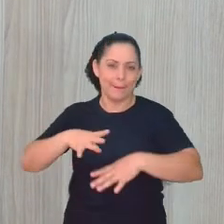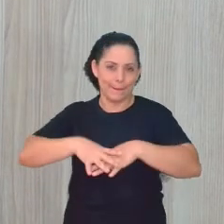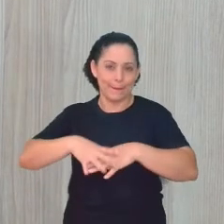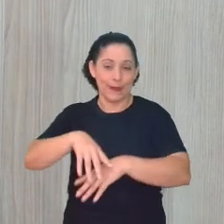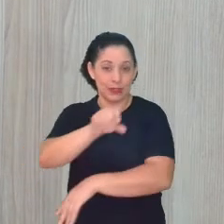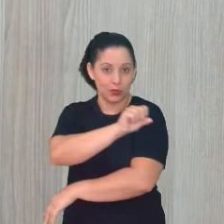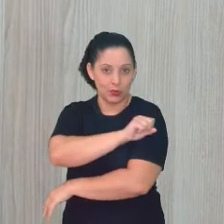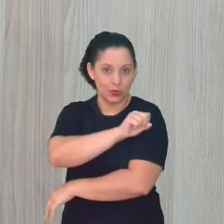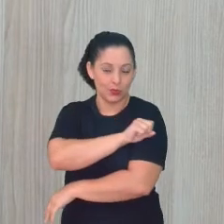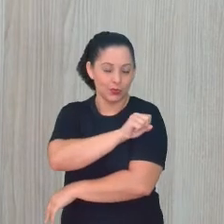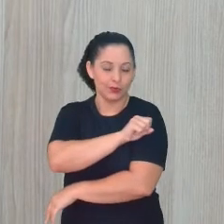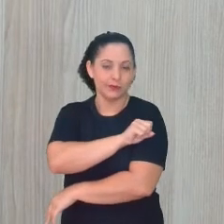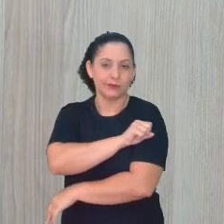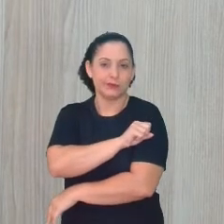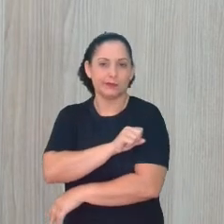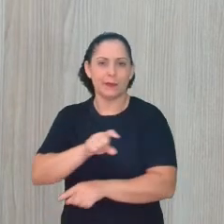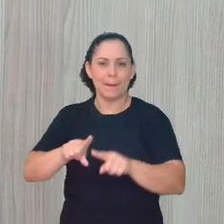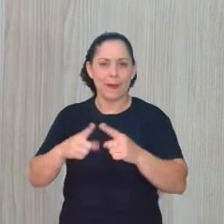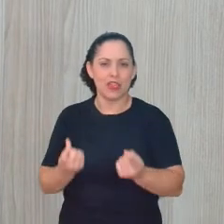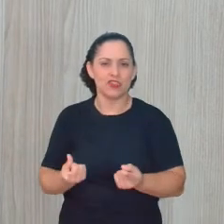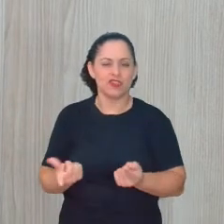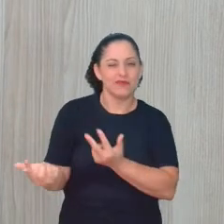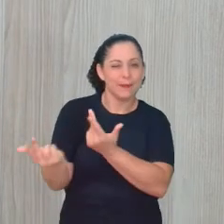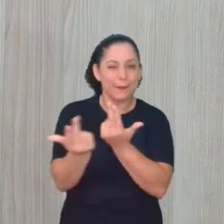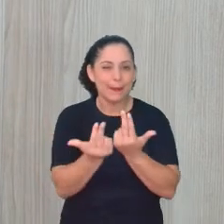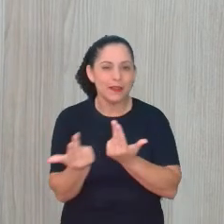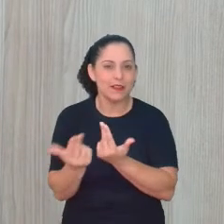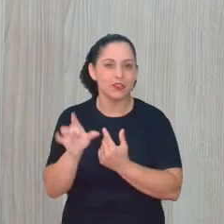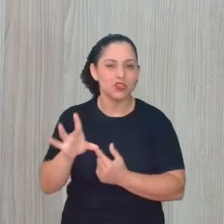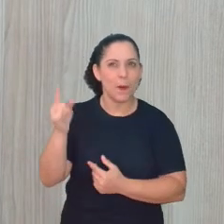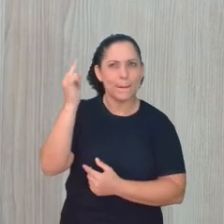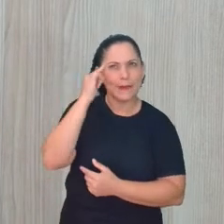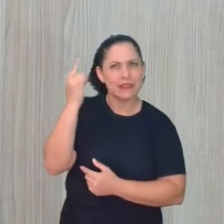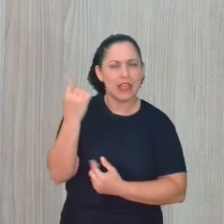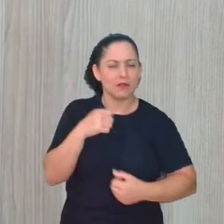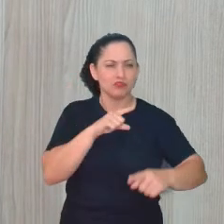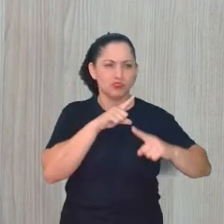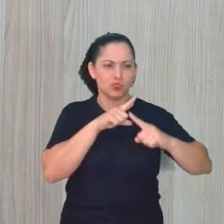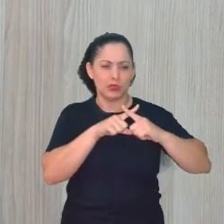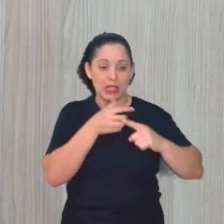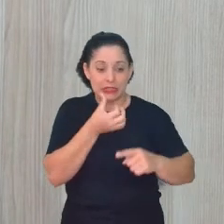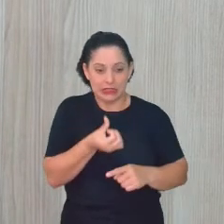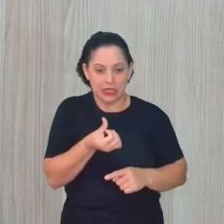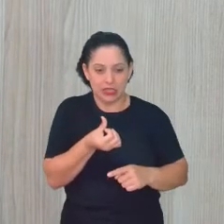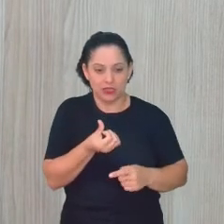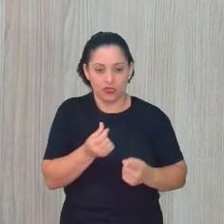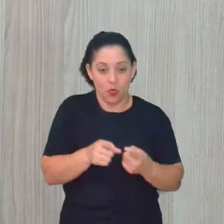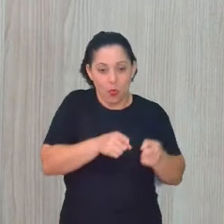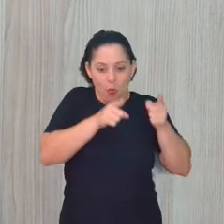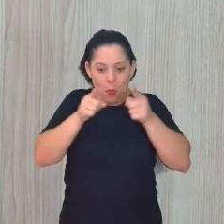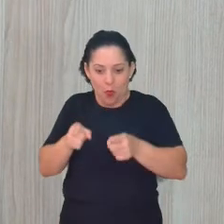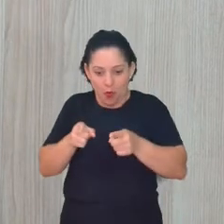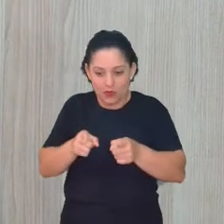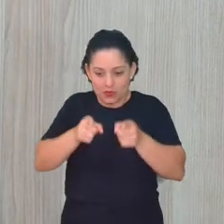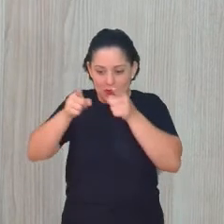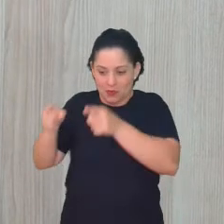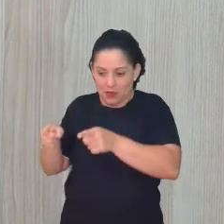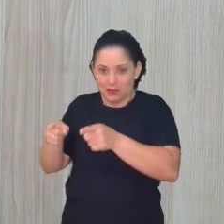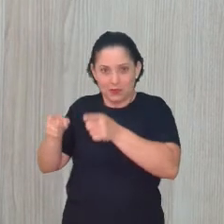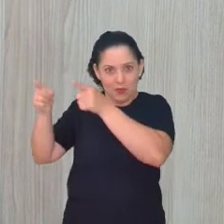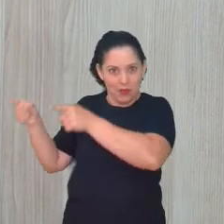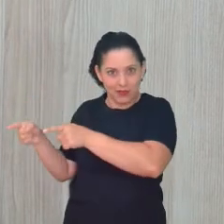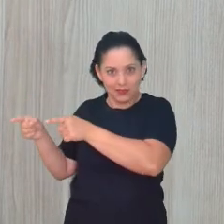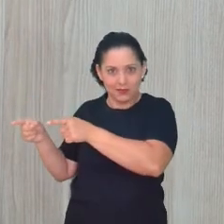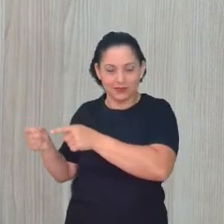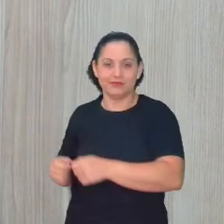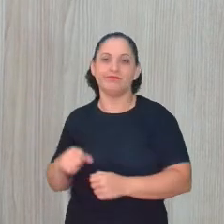ano. Mas é mais ou menos o que você fez no 6º ano, gente. Só é você pensar, ó, multiplicar 100 por 6, vai descobrir o próximo, o próximo, o próximo. Por